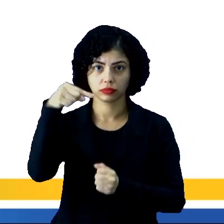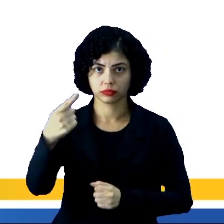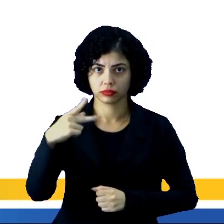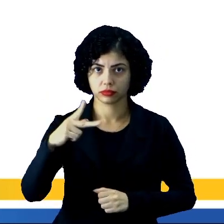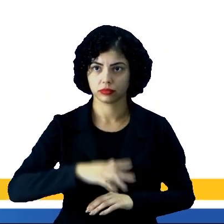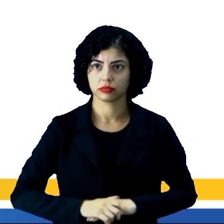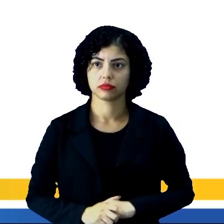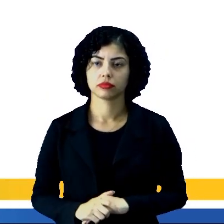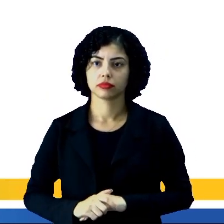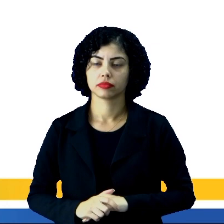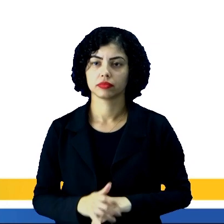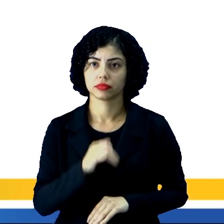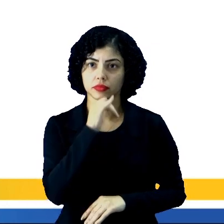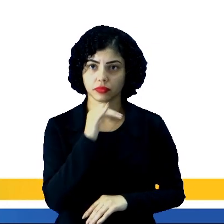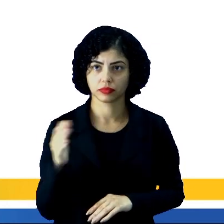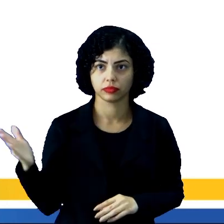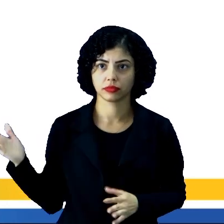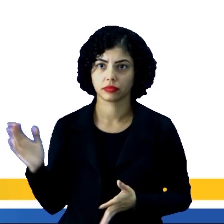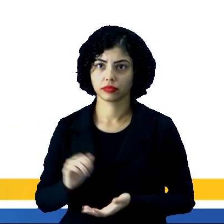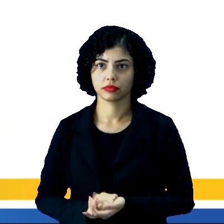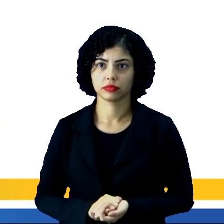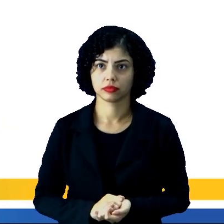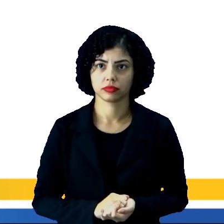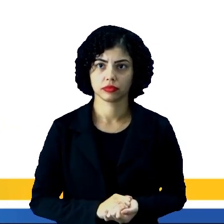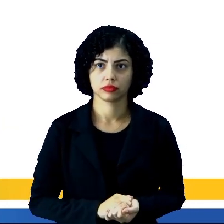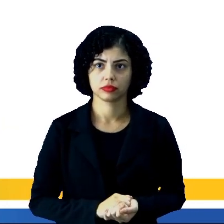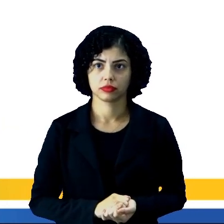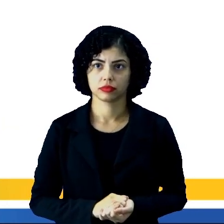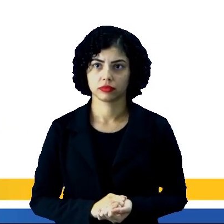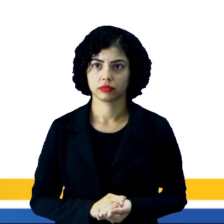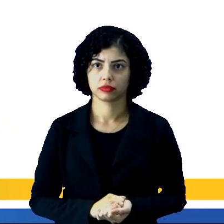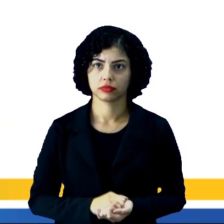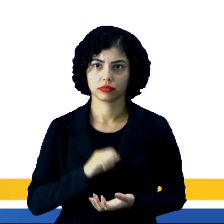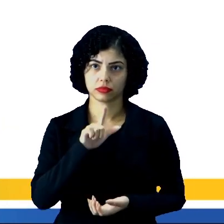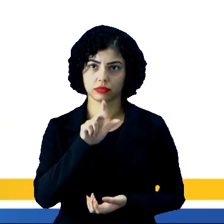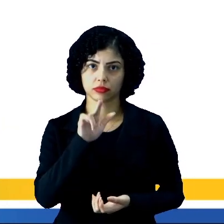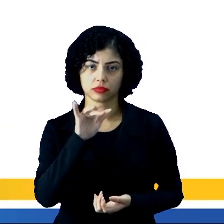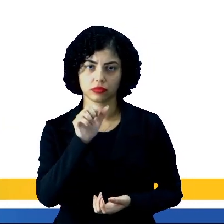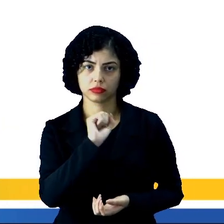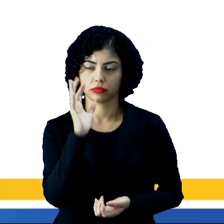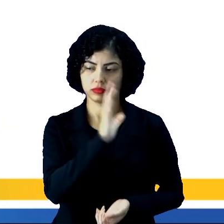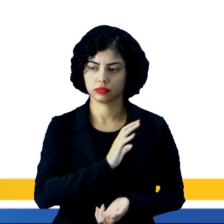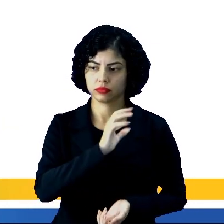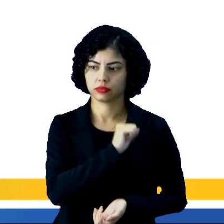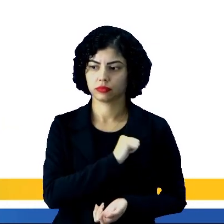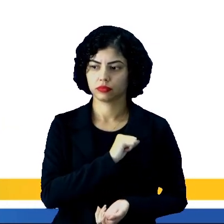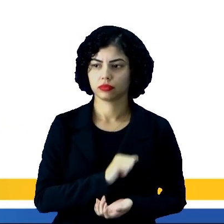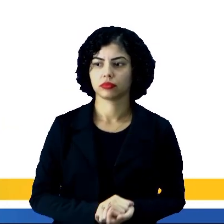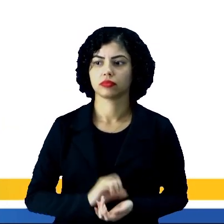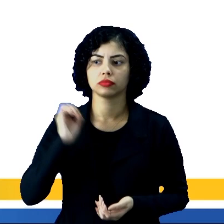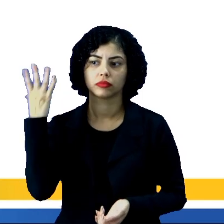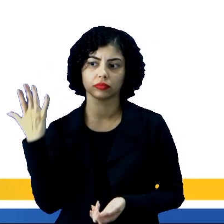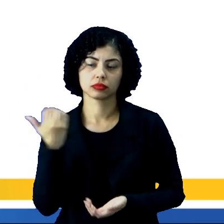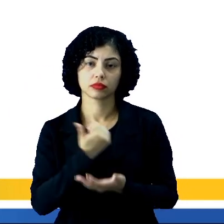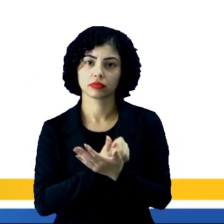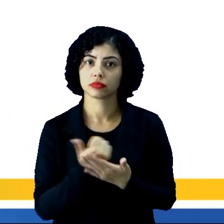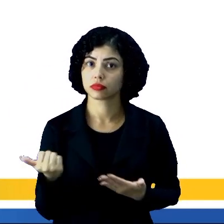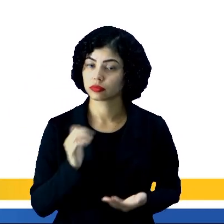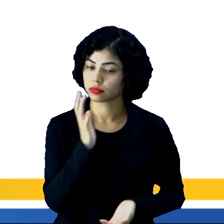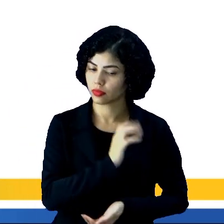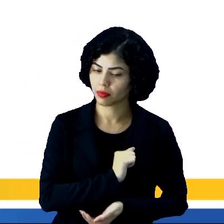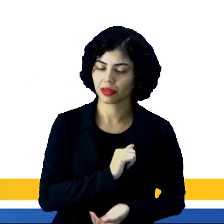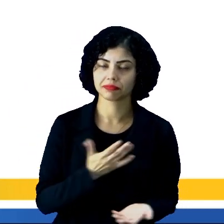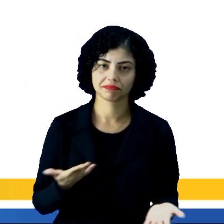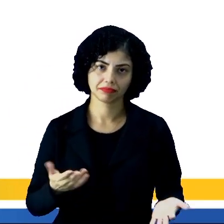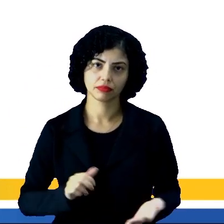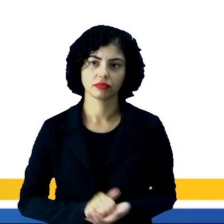vem depois dele ali exemplo Luiz ex-amado Então o que acontece com o Luiz ele